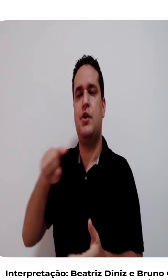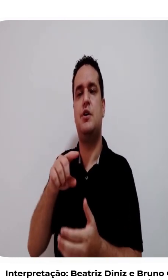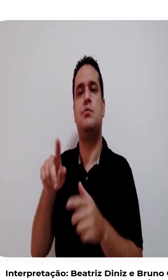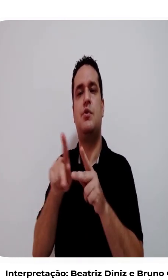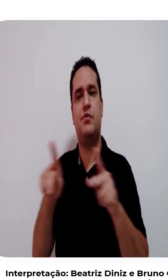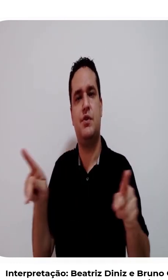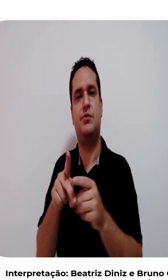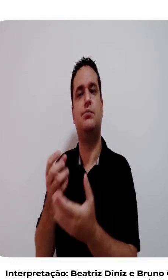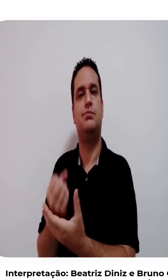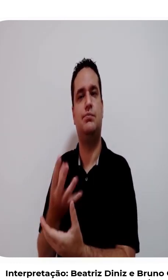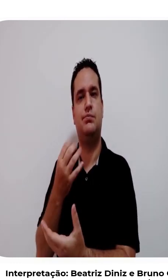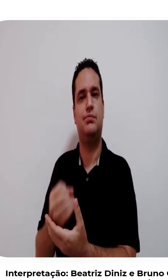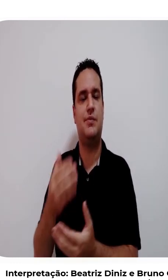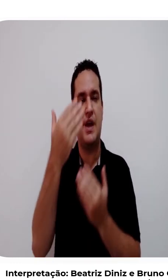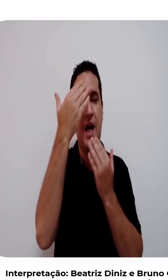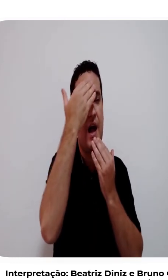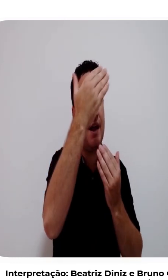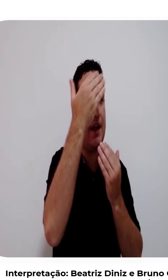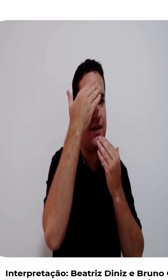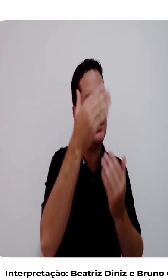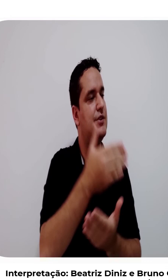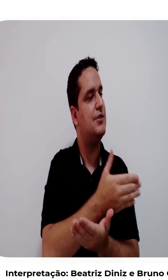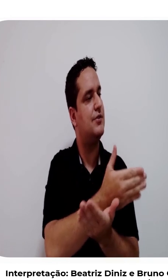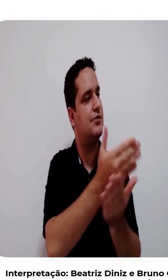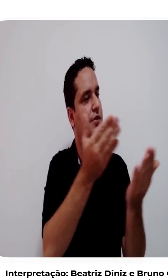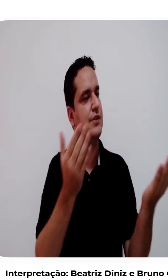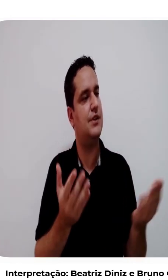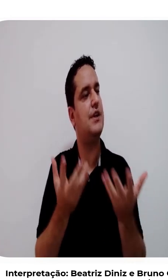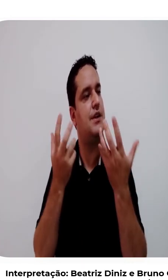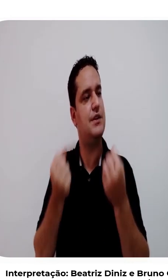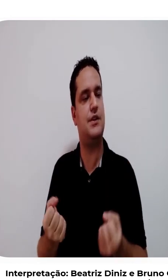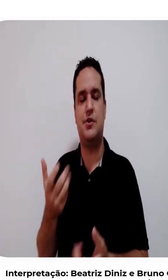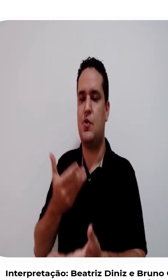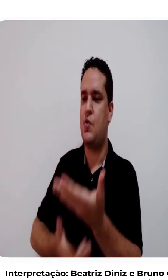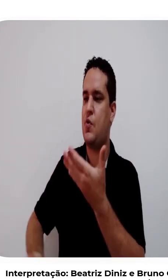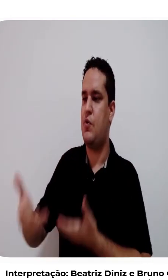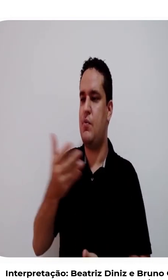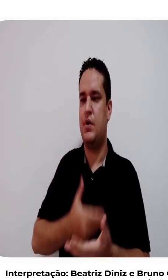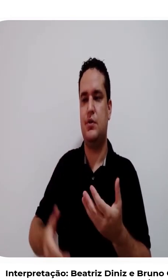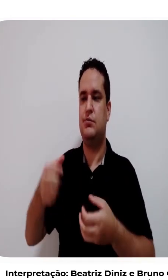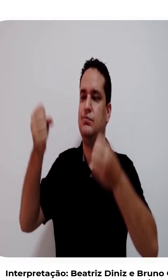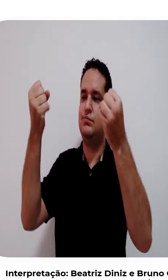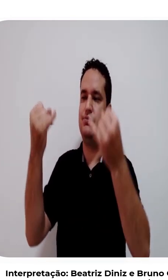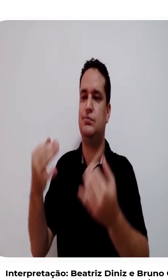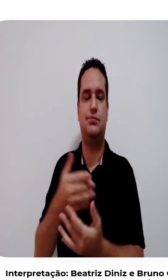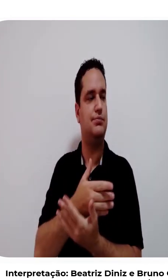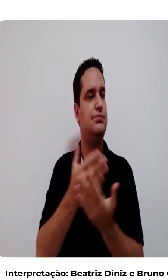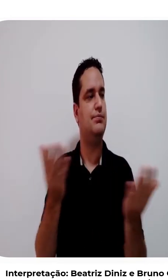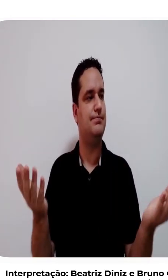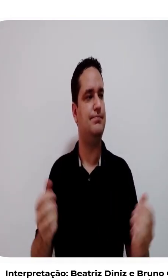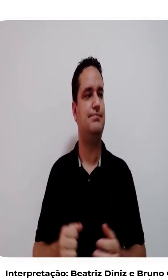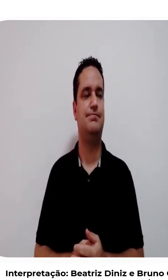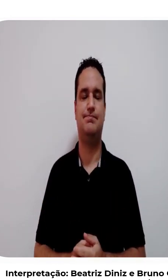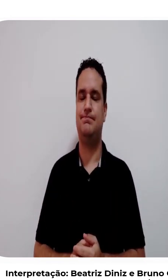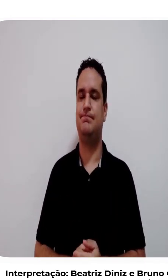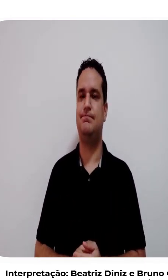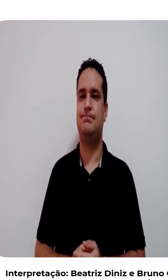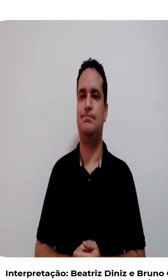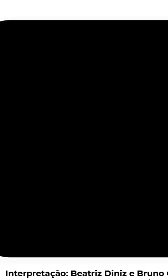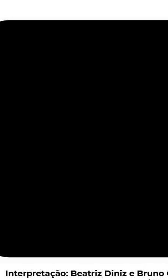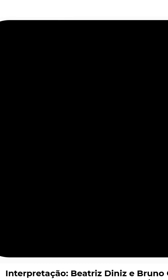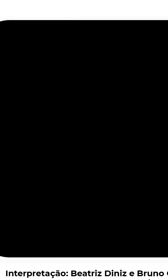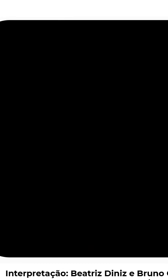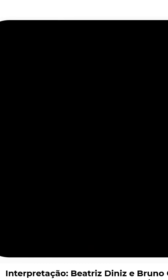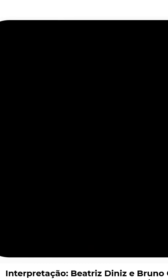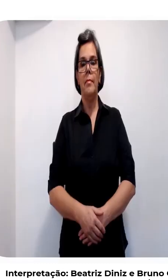aqui esses saberes conosco. Este foi o CEALI-Cast. Você pode nos escutar no Spotify e